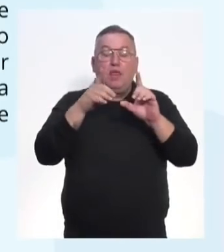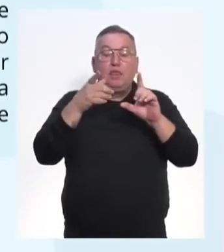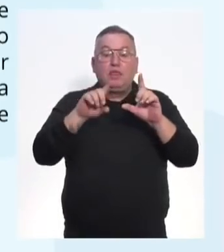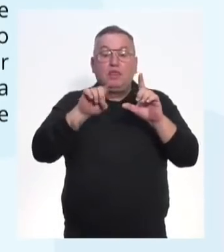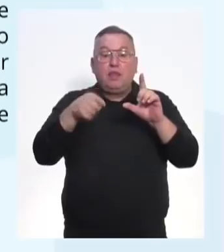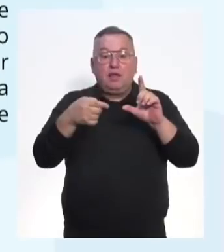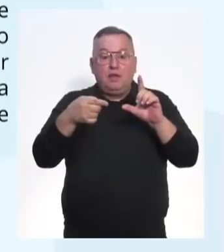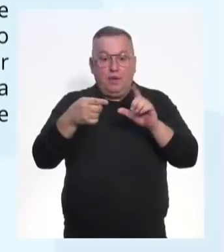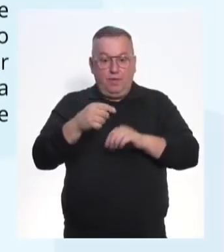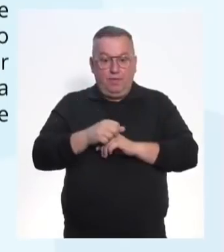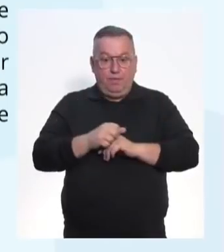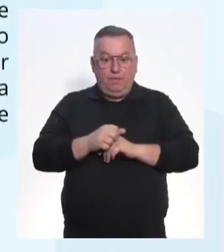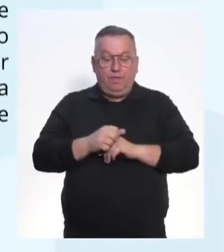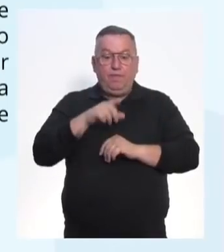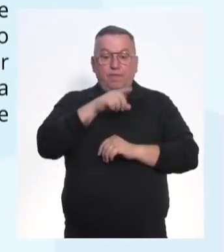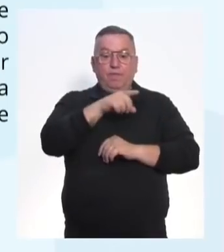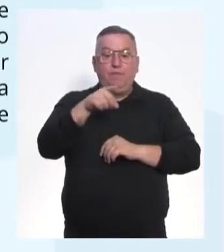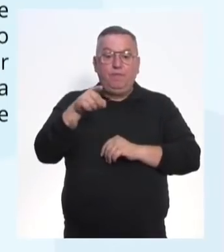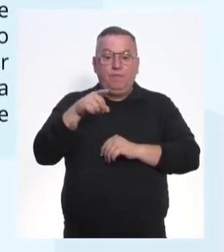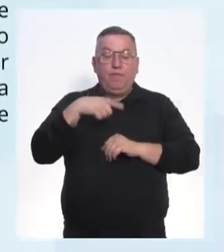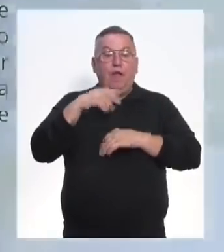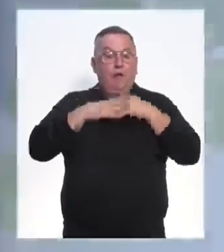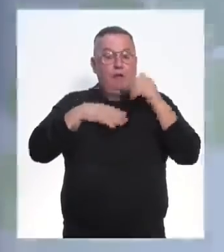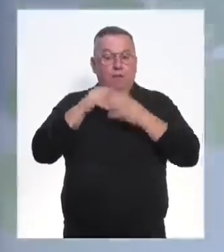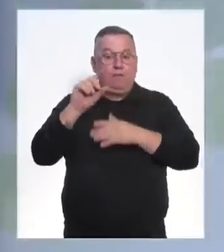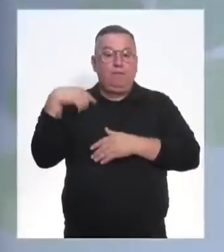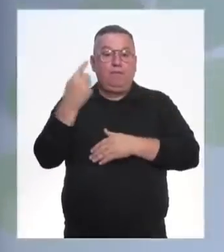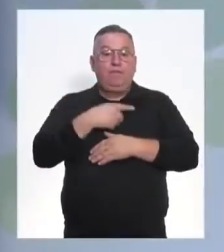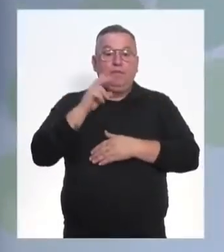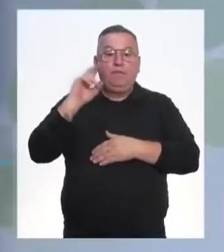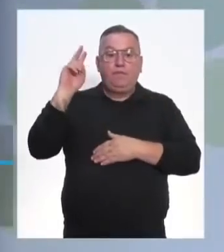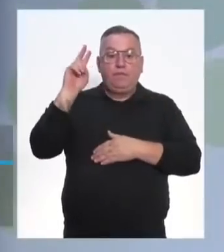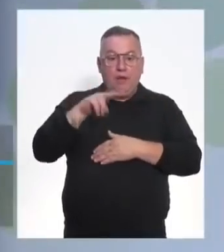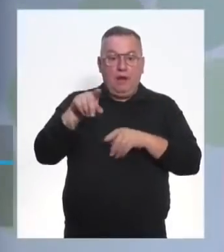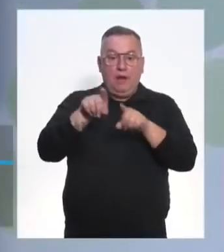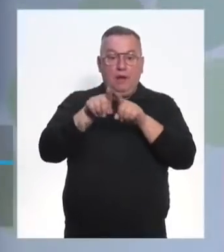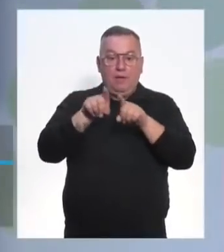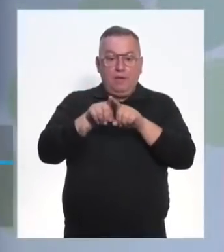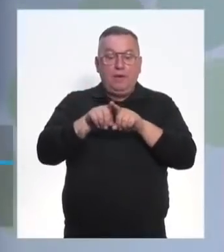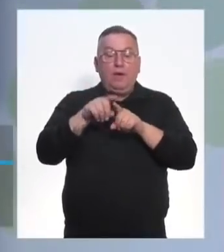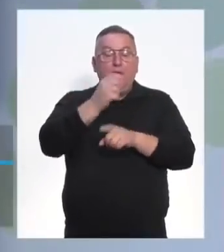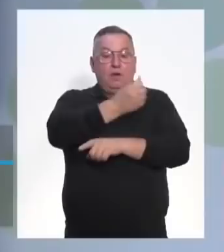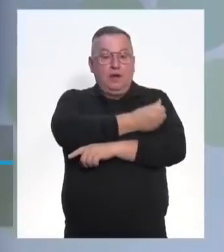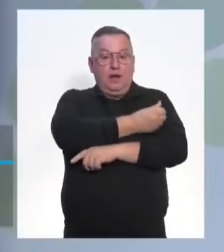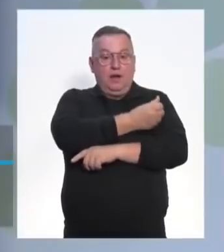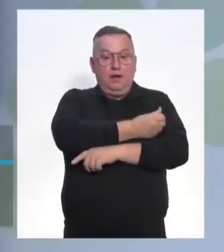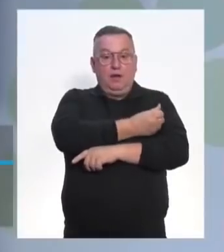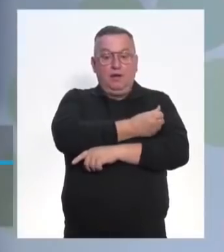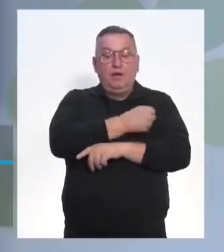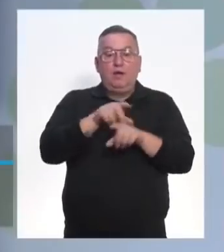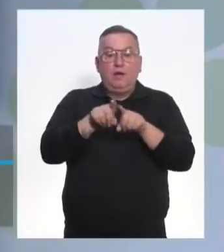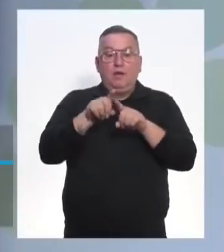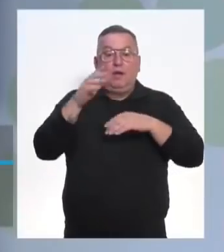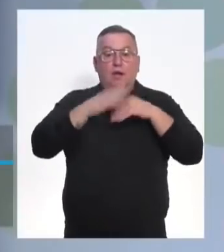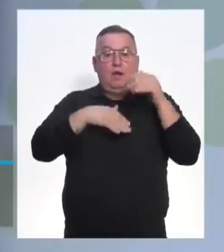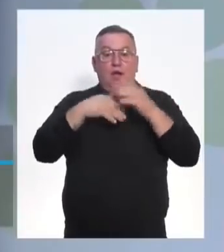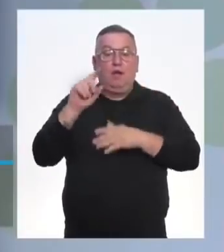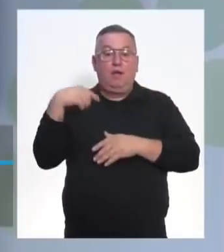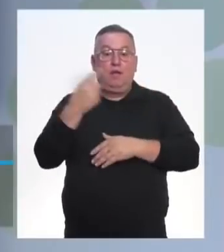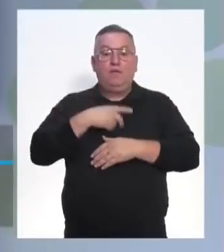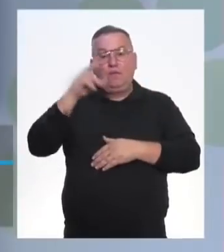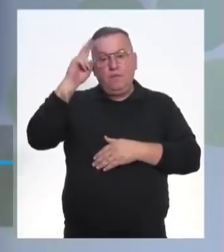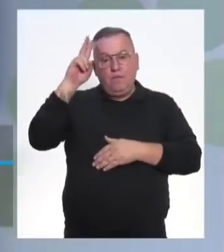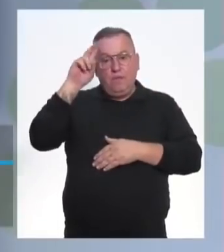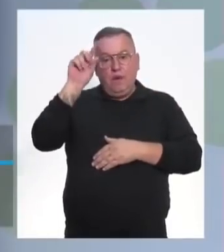Então, essa aí, no caso, é a habilidade que nós vamos trabalhar relacionada ao 6º ano. E relacionada a essa habilidade, vamos